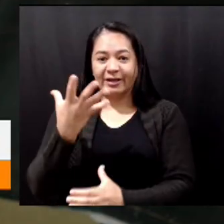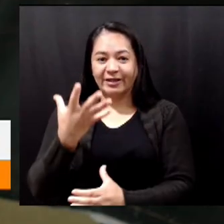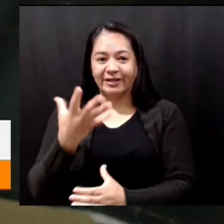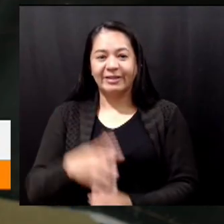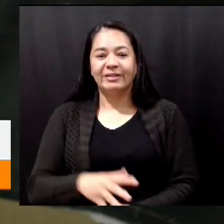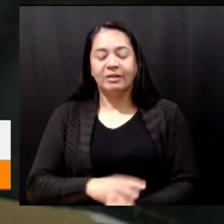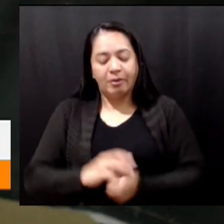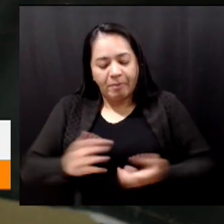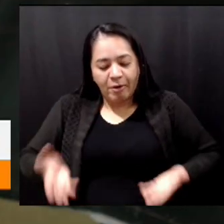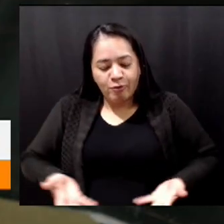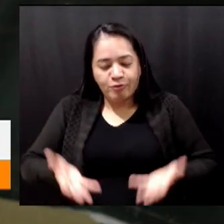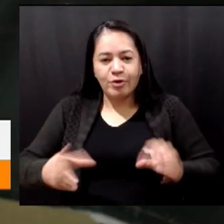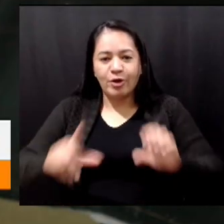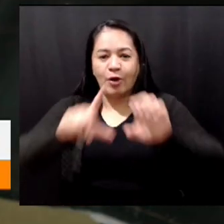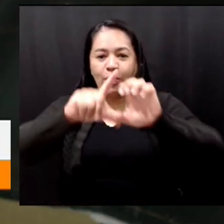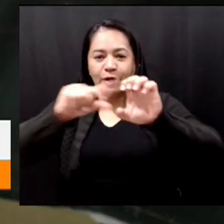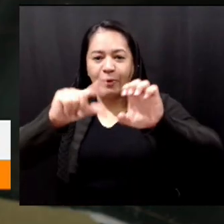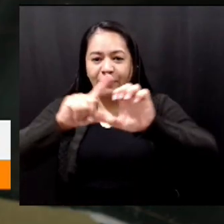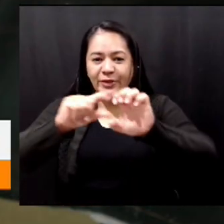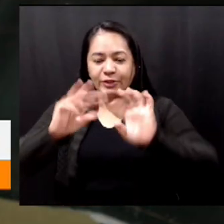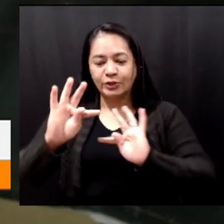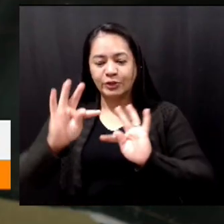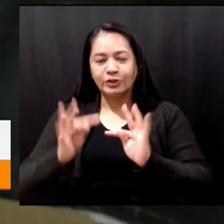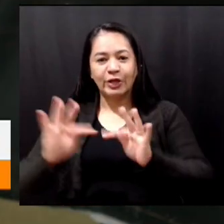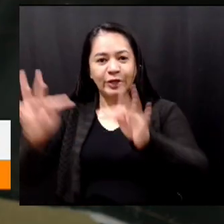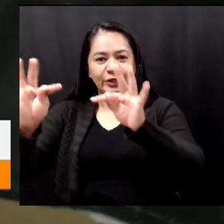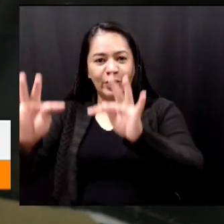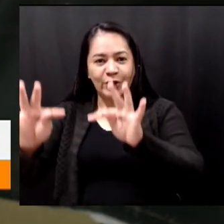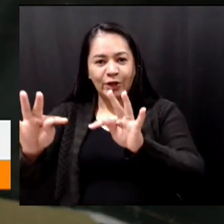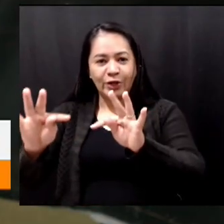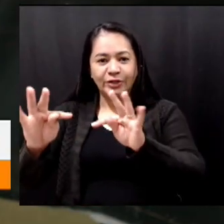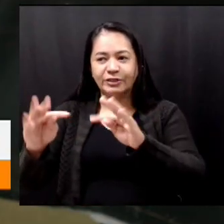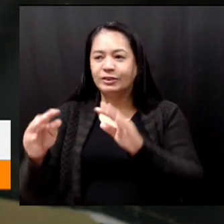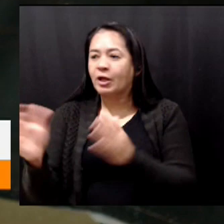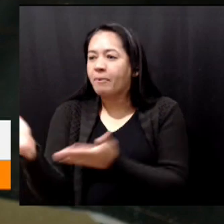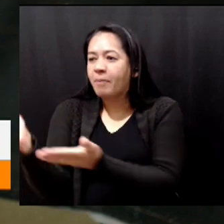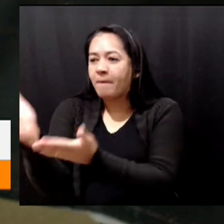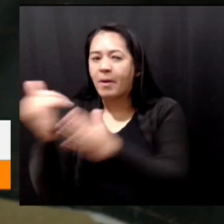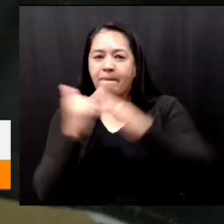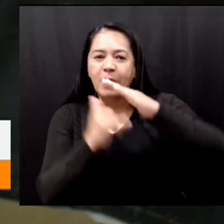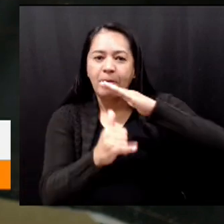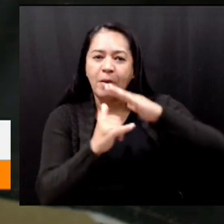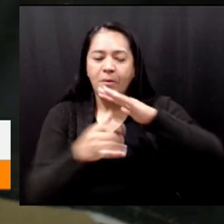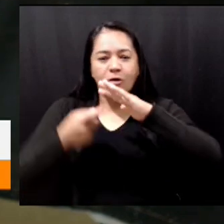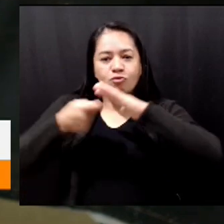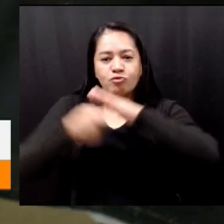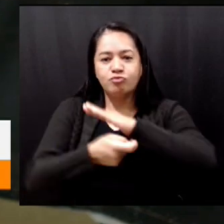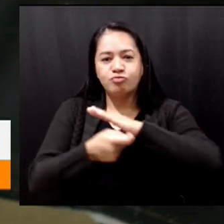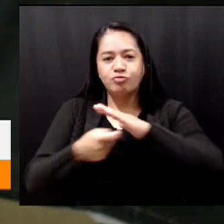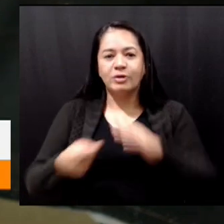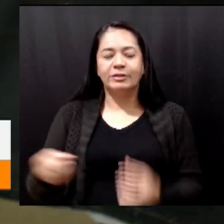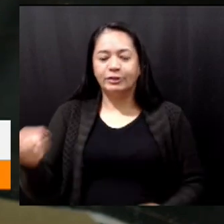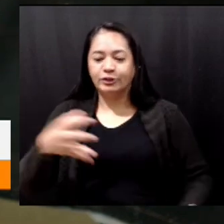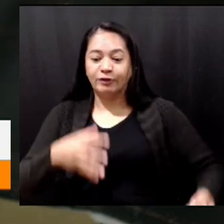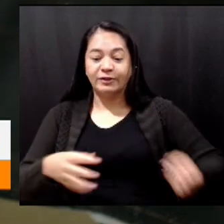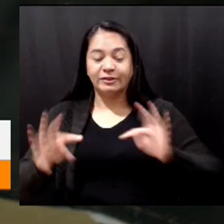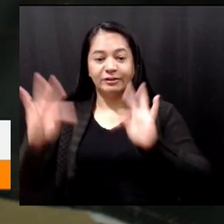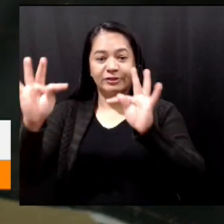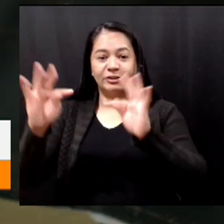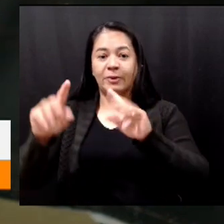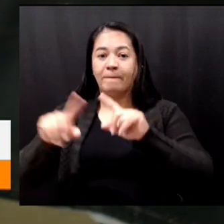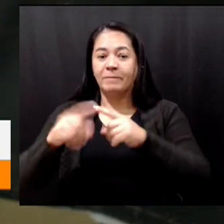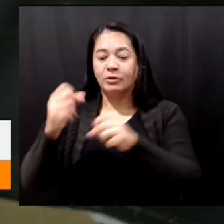empreendedorismo tecnológico na cidade, atraindo startups e investimentos em inovação e tecnologia, né? Já em 2024, mais